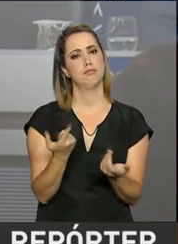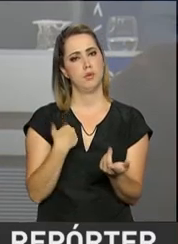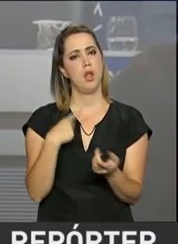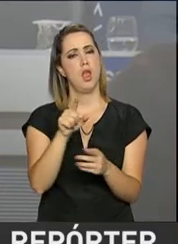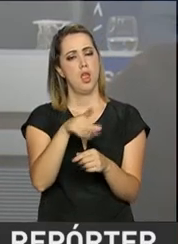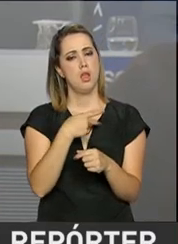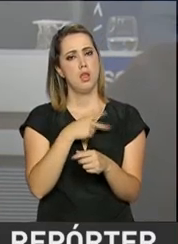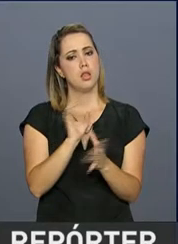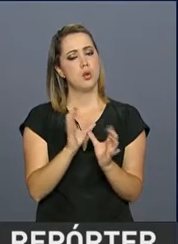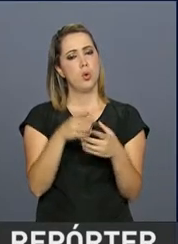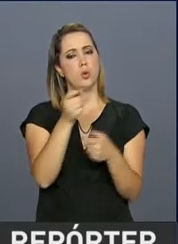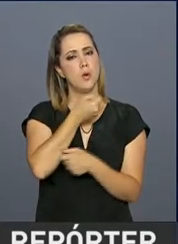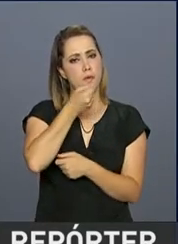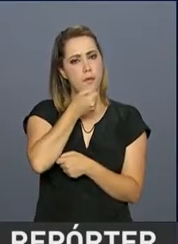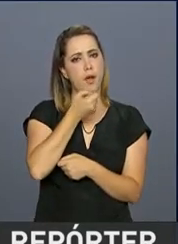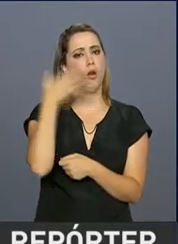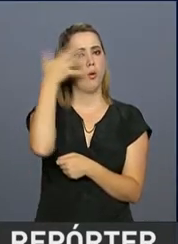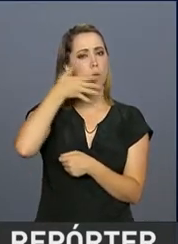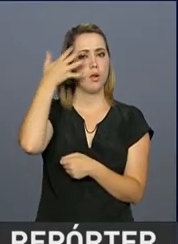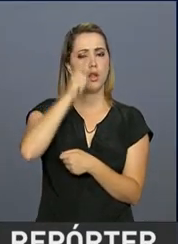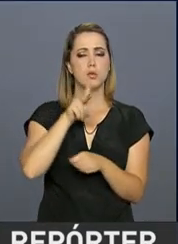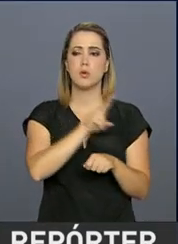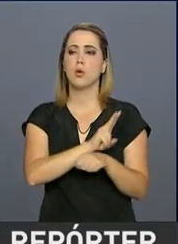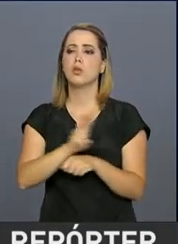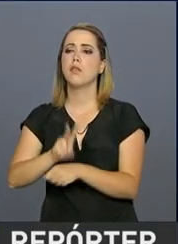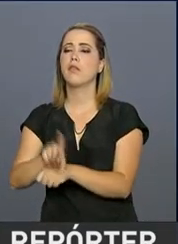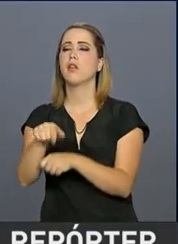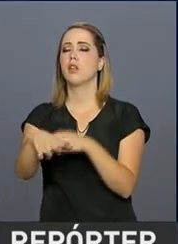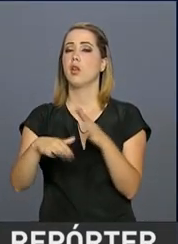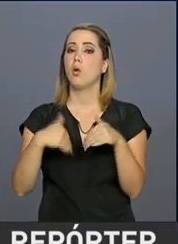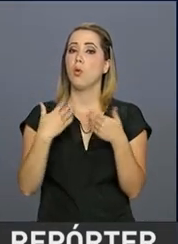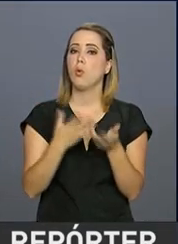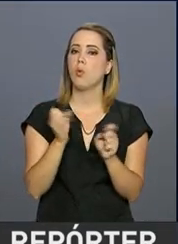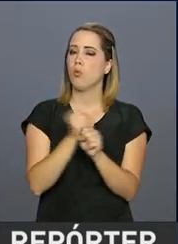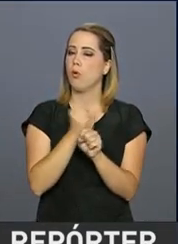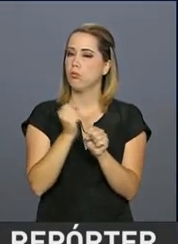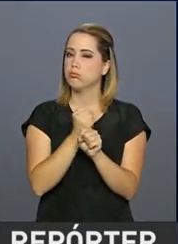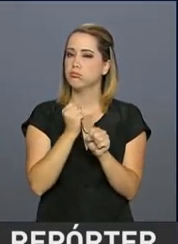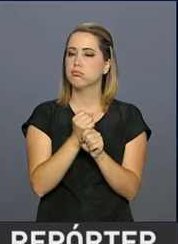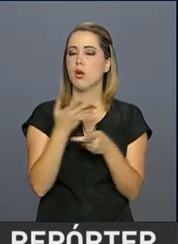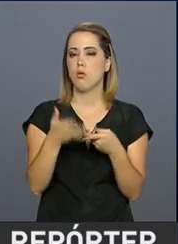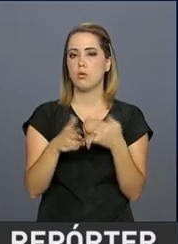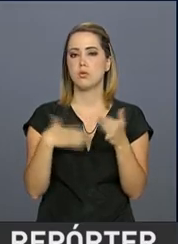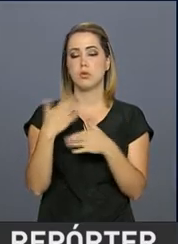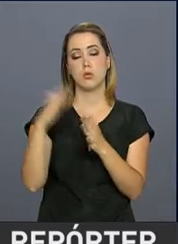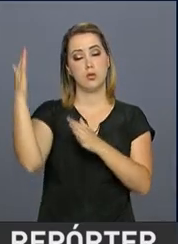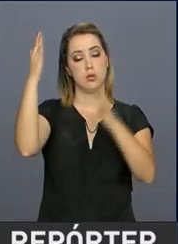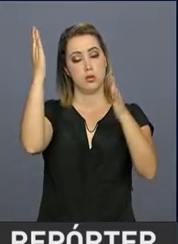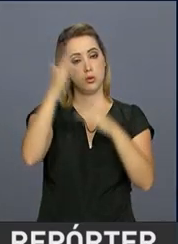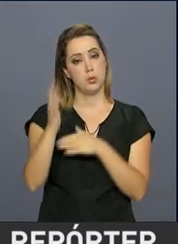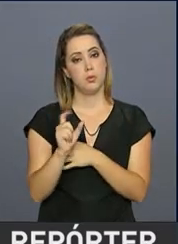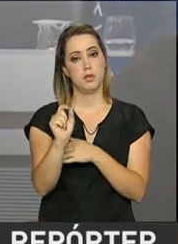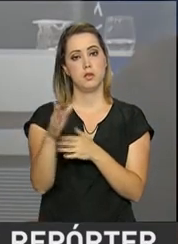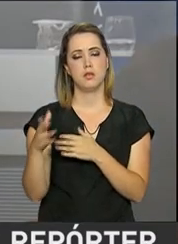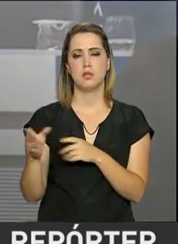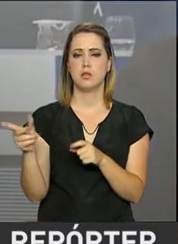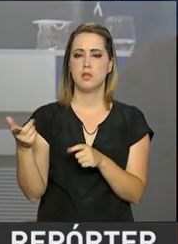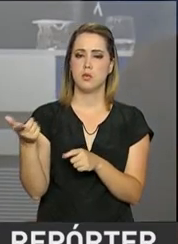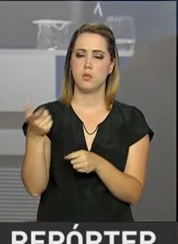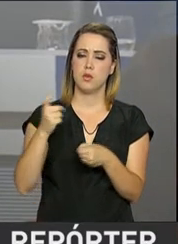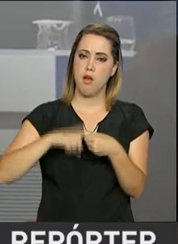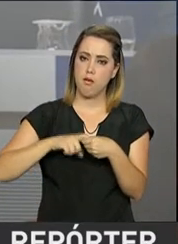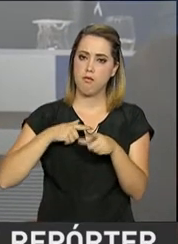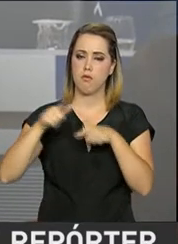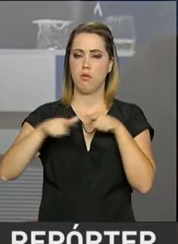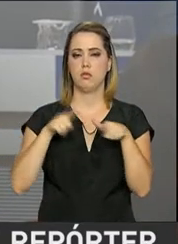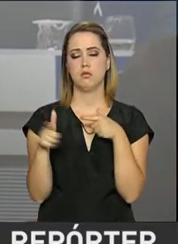as reformas estruturais propostas pelo governo e que permitam a volta do crescimento sustentável e a geração de emprego. Meirelles destacou também